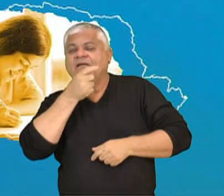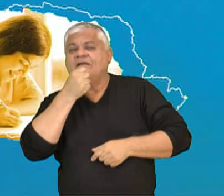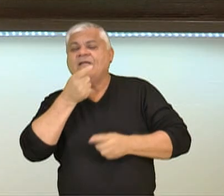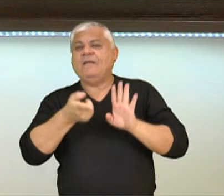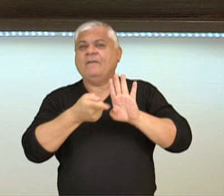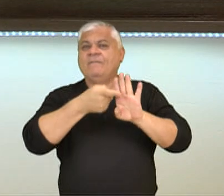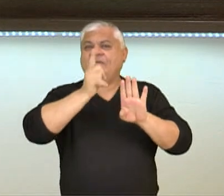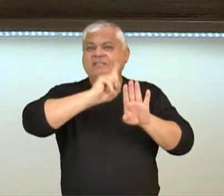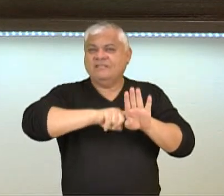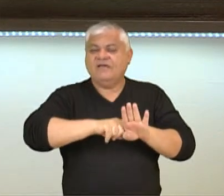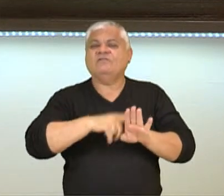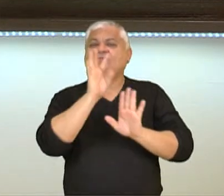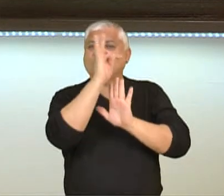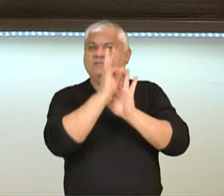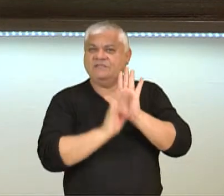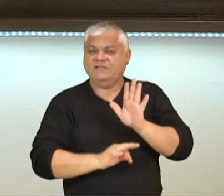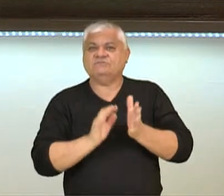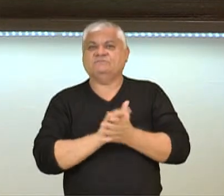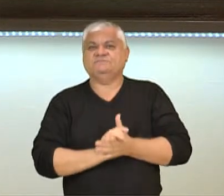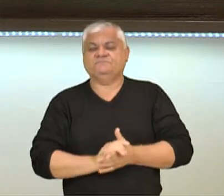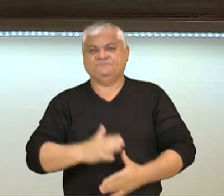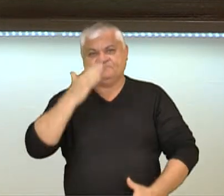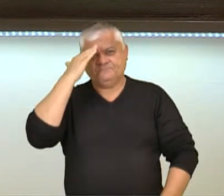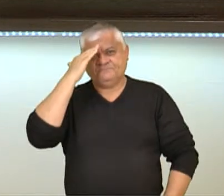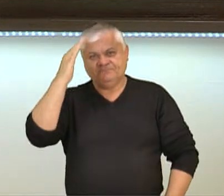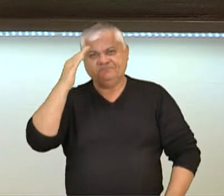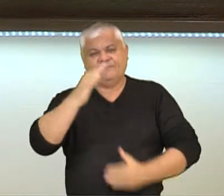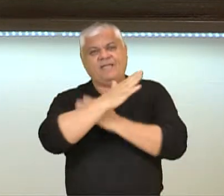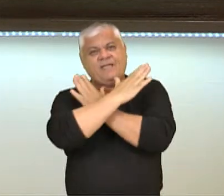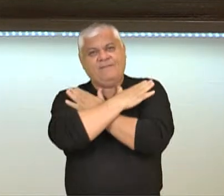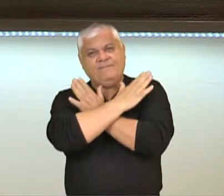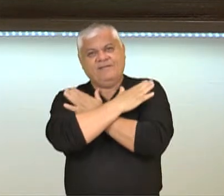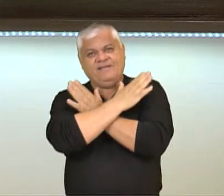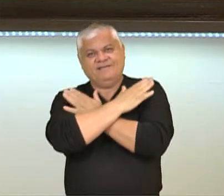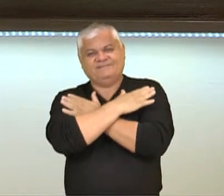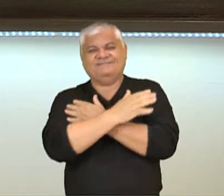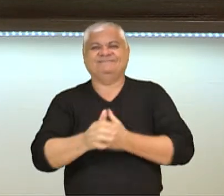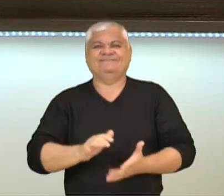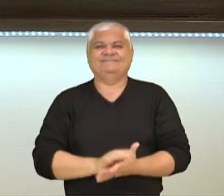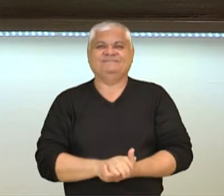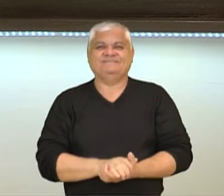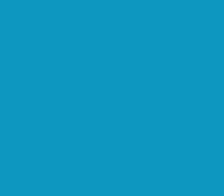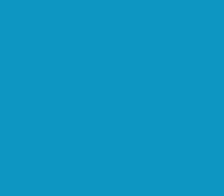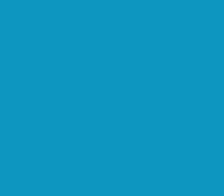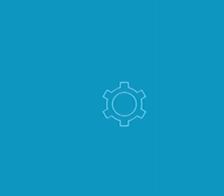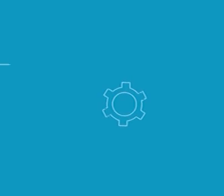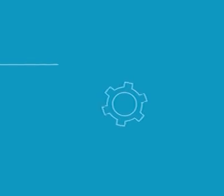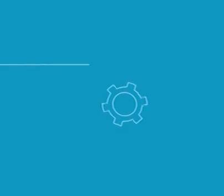metáforas ao longo do texto. Eu me despeço de vocês com um abraço carinhoso e até mais.